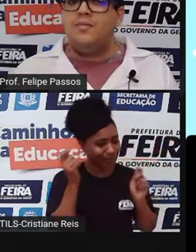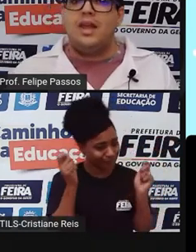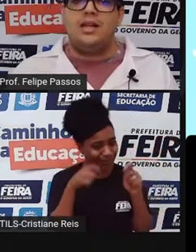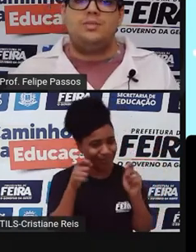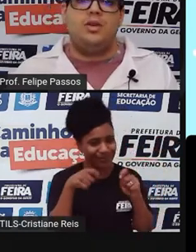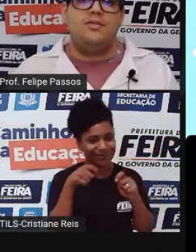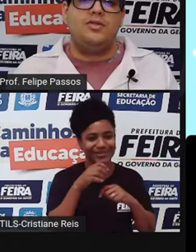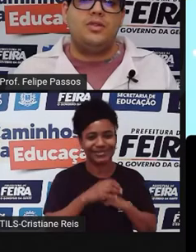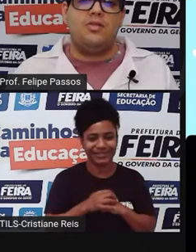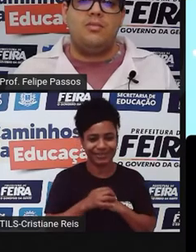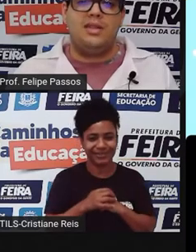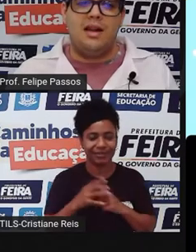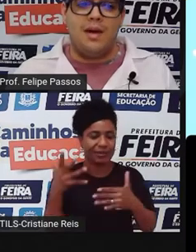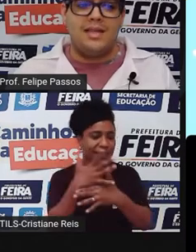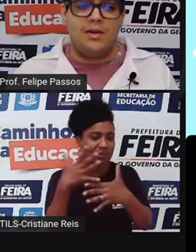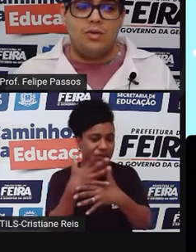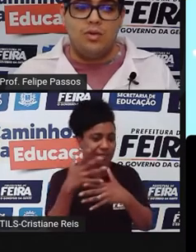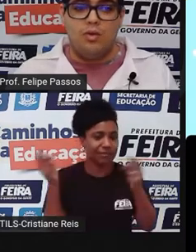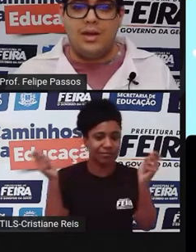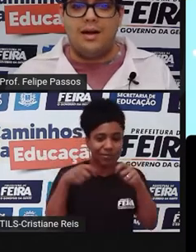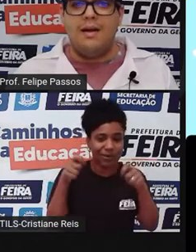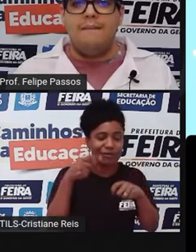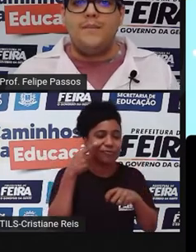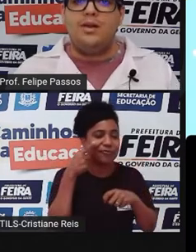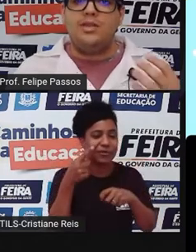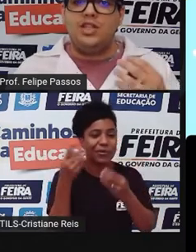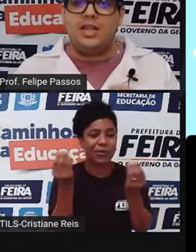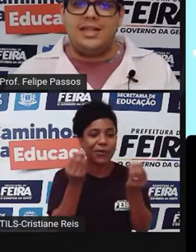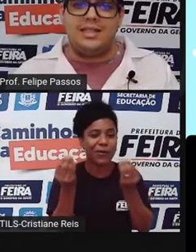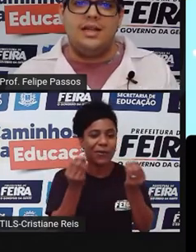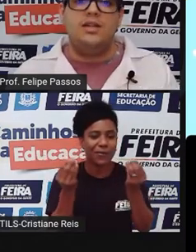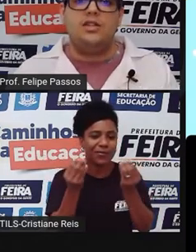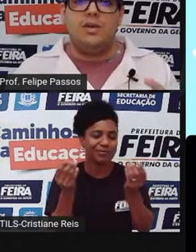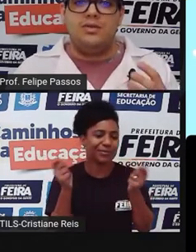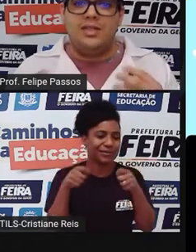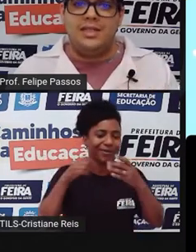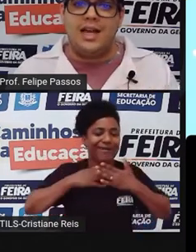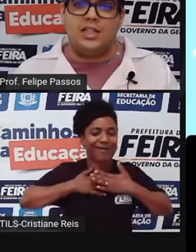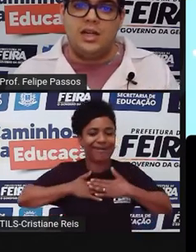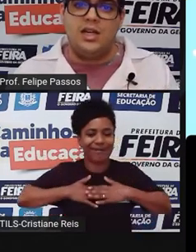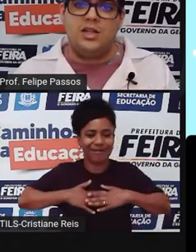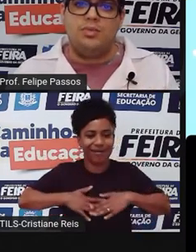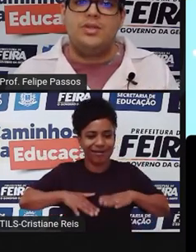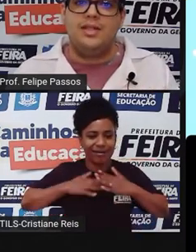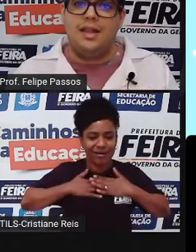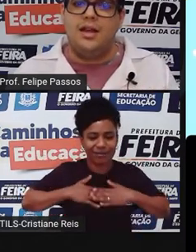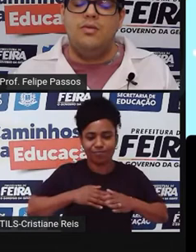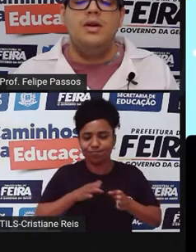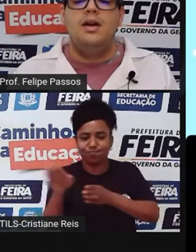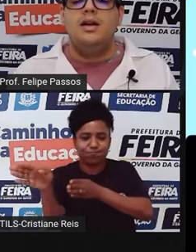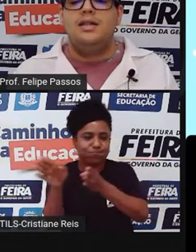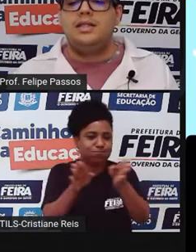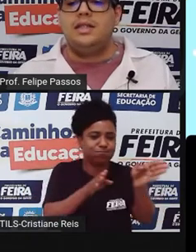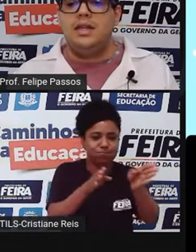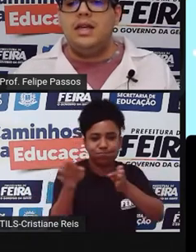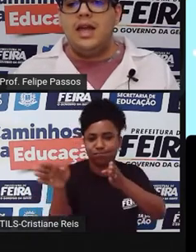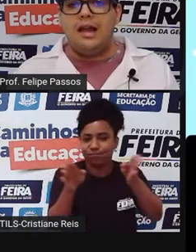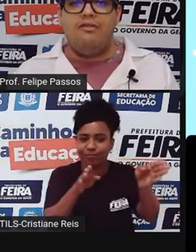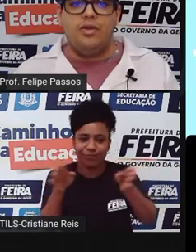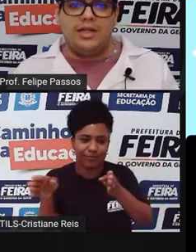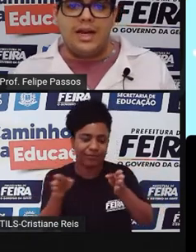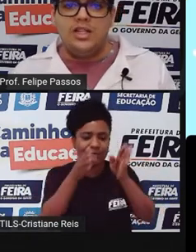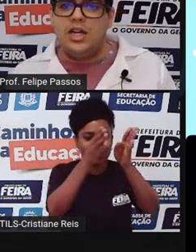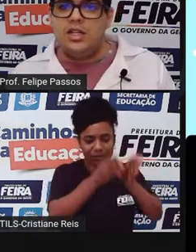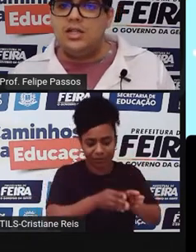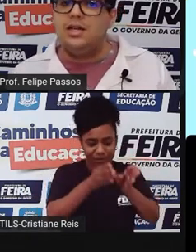integrada, elas podem funcionar de uma maneira mais econômica, menos estressante, menos desgastante para o cidadão, se ela